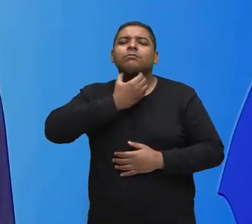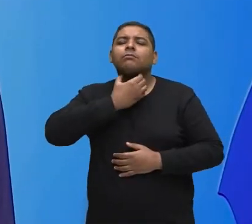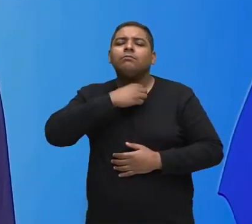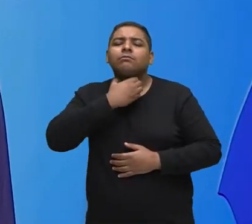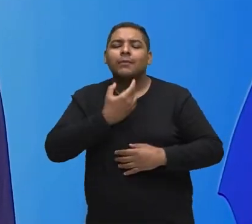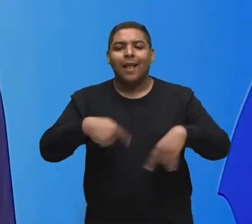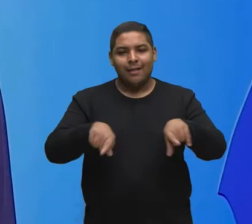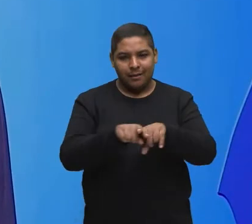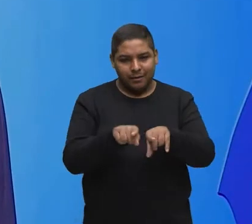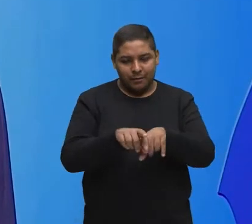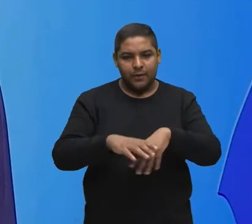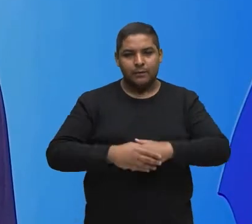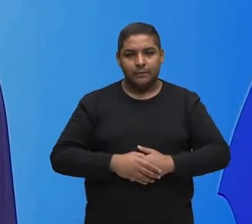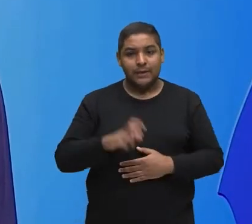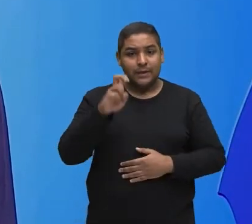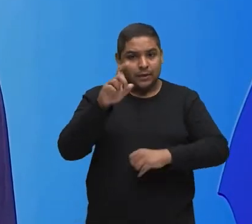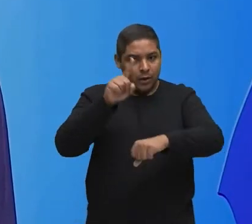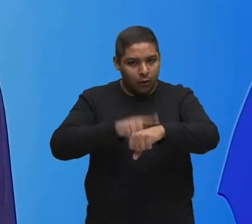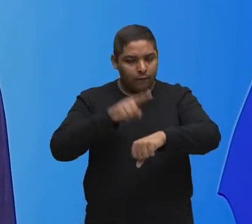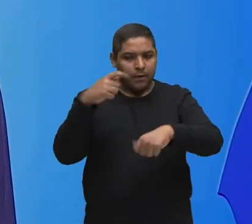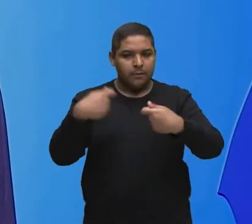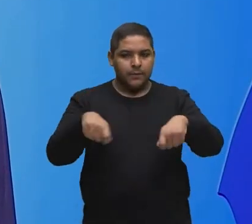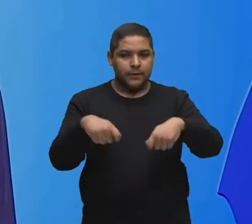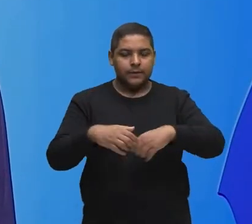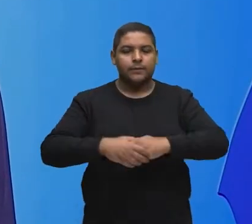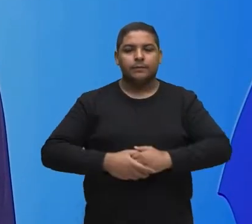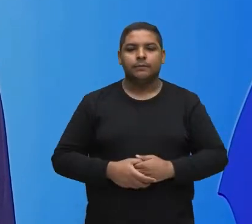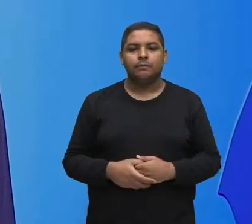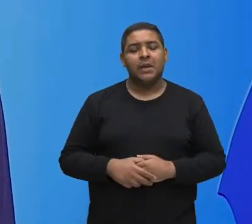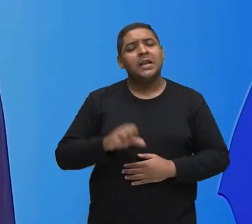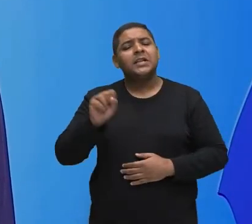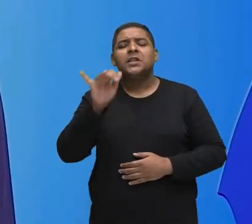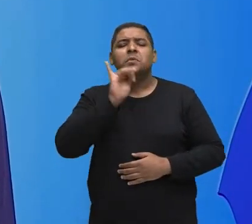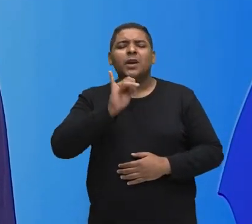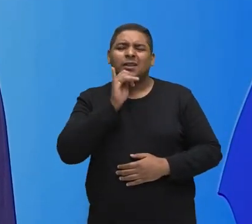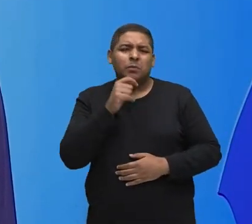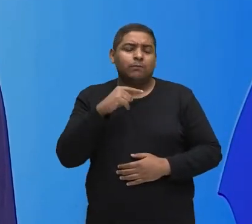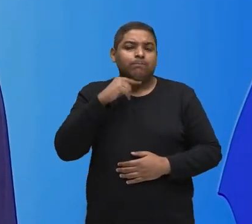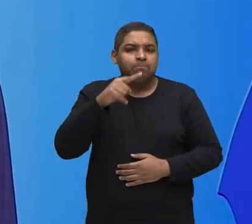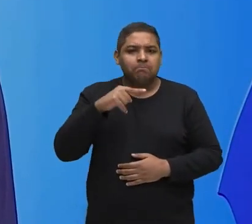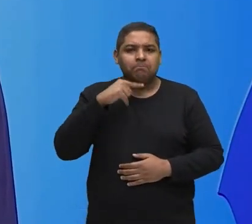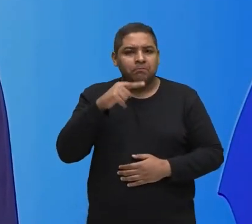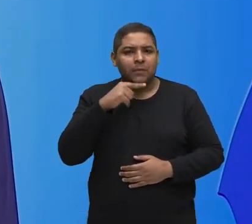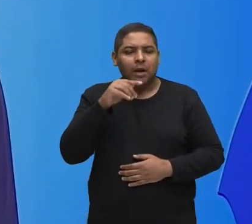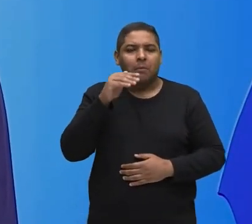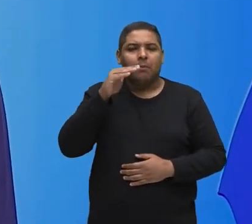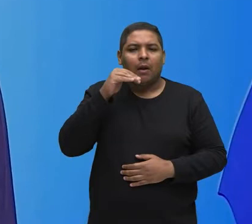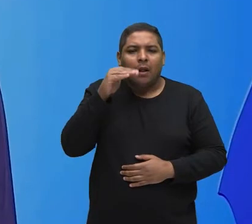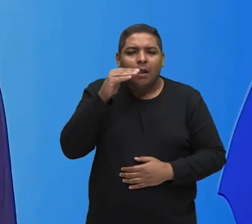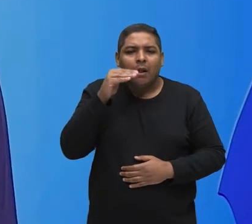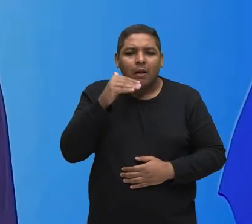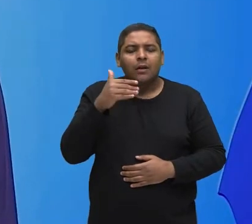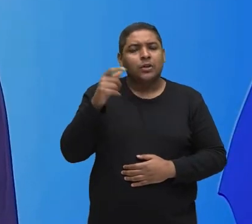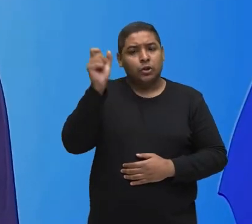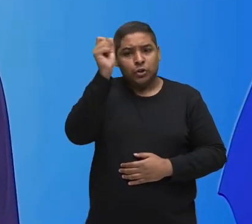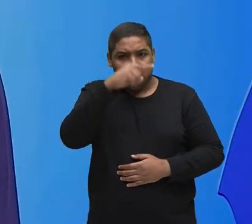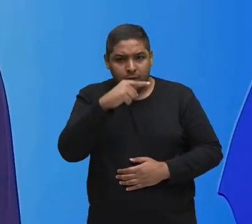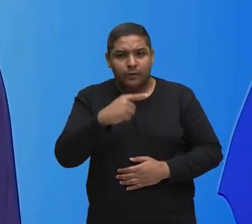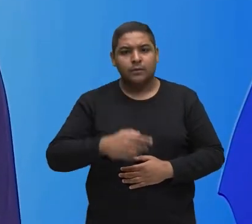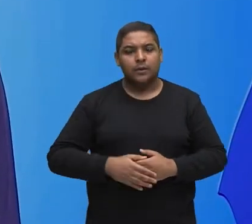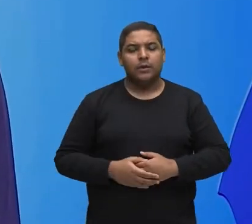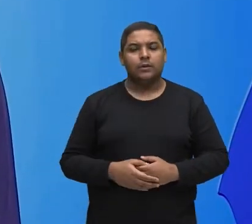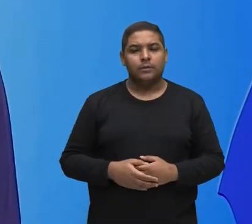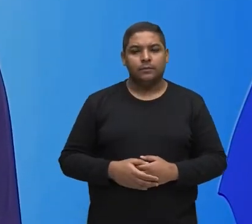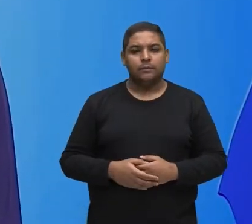esse exercício 5 vezes. Caso você não consiga vibrar a língua ou tenha dificuldade para